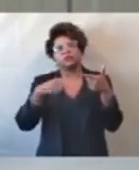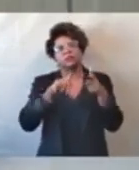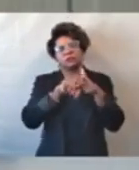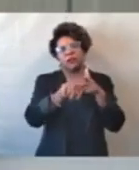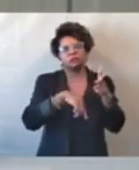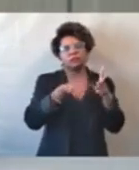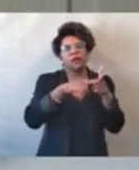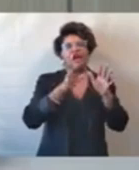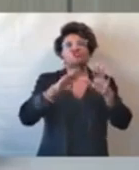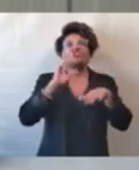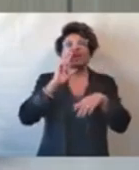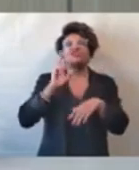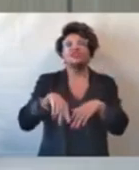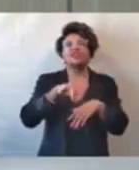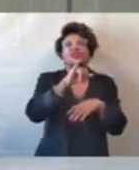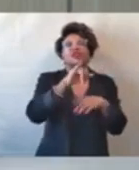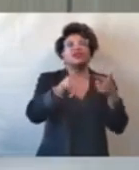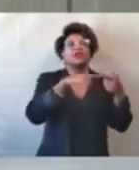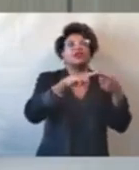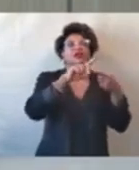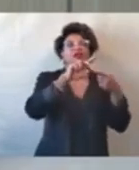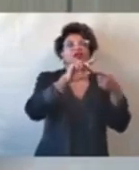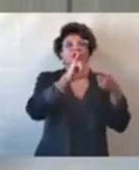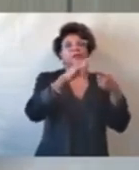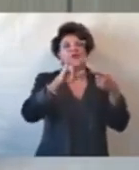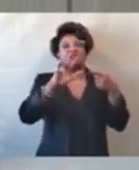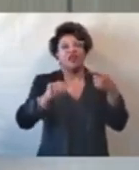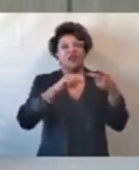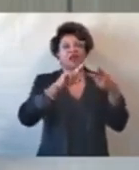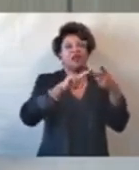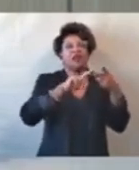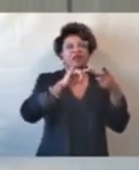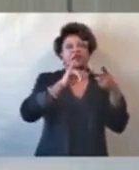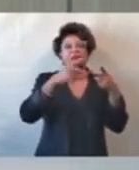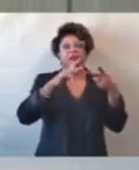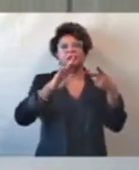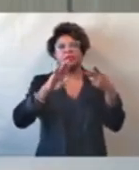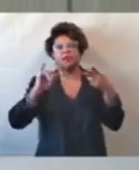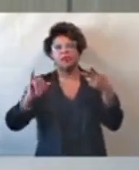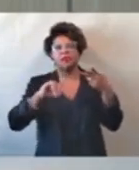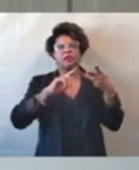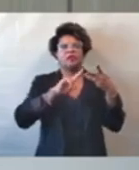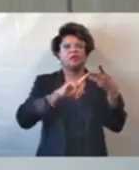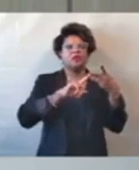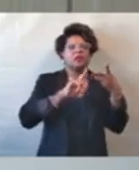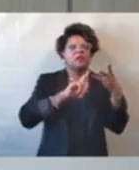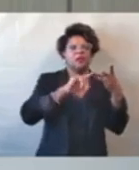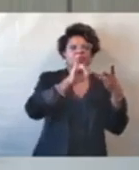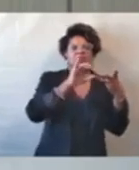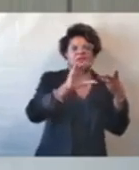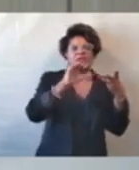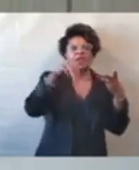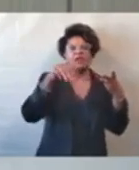explodido, né? IPVA, ITBI, o ICMS, né, que vem dentro da parte de transferências